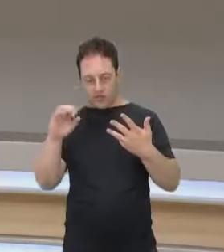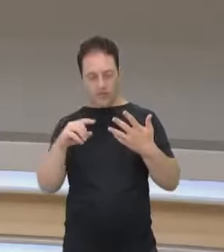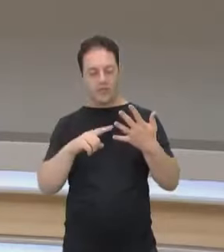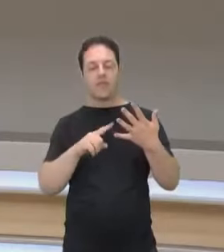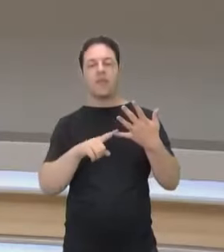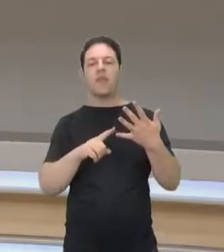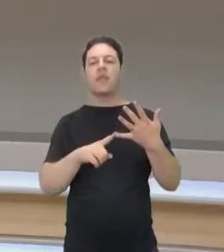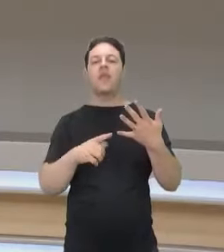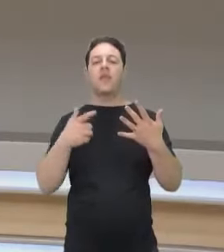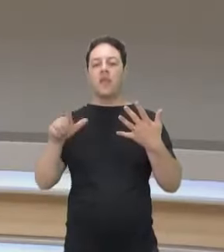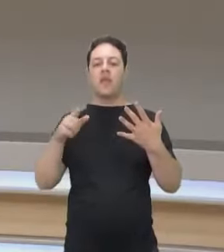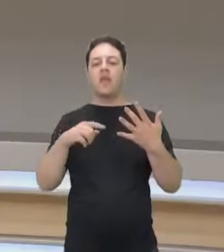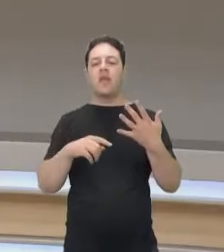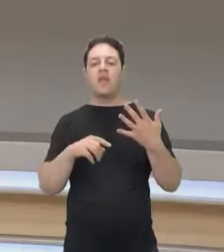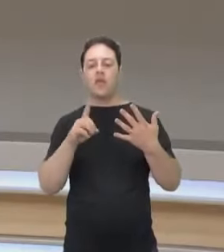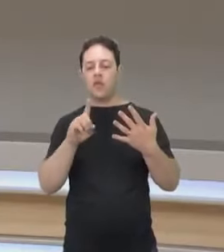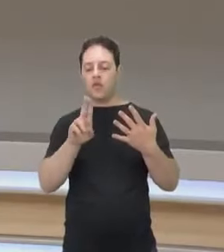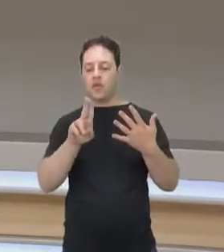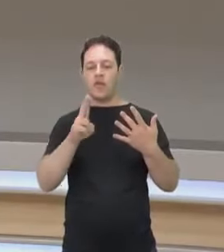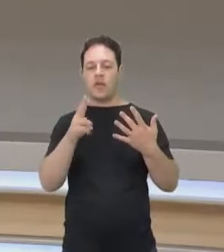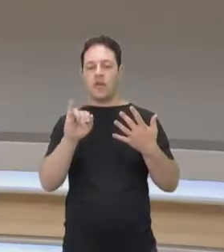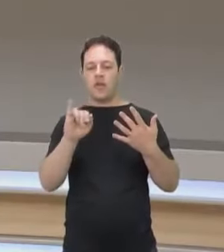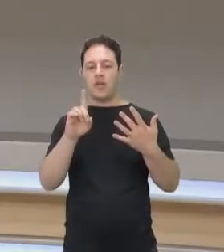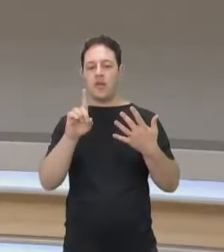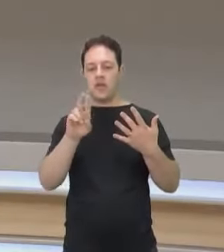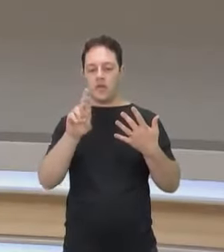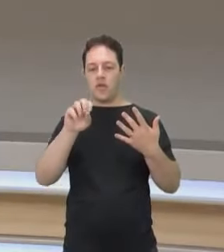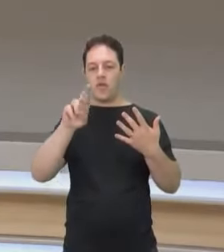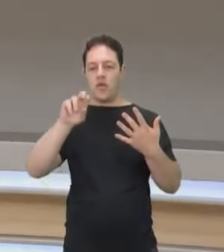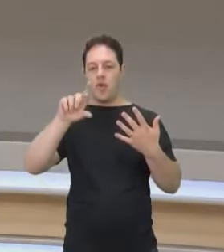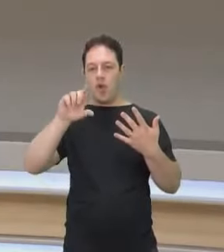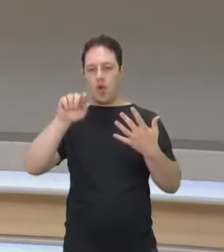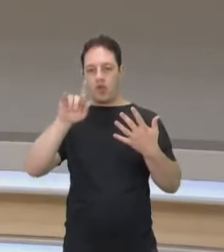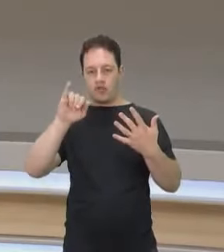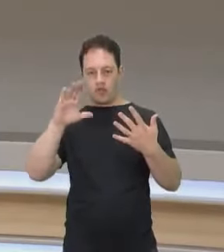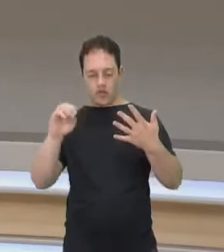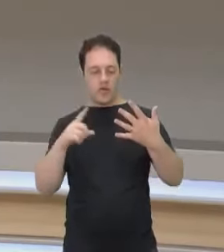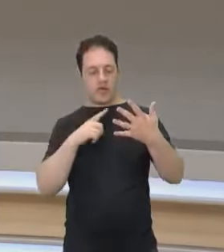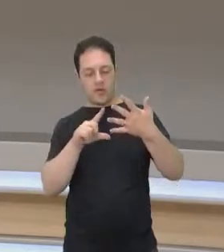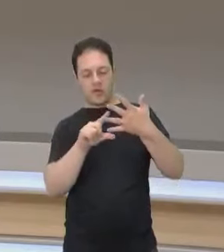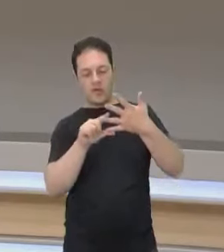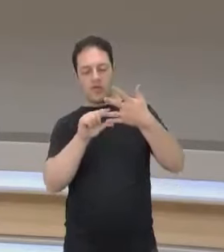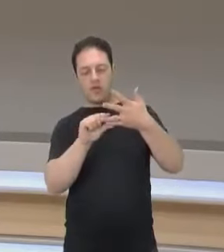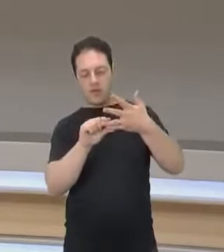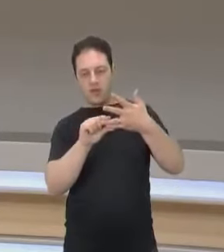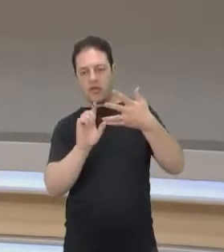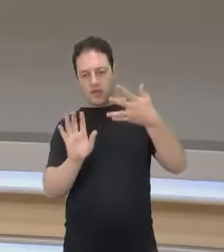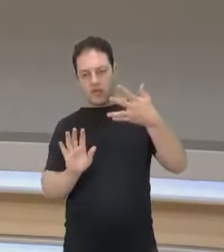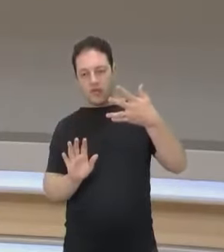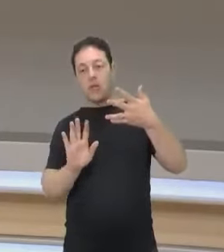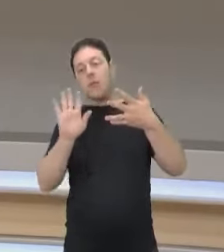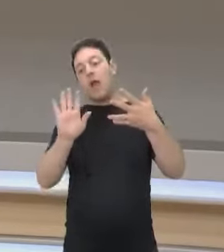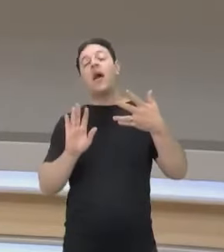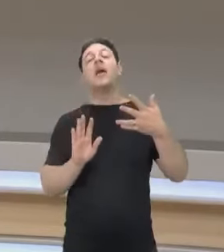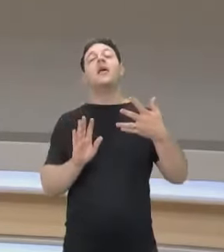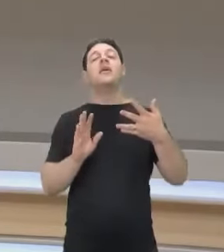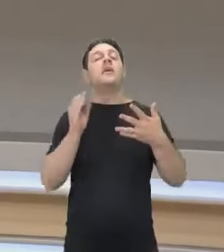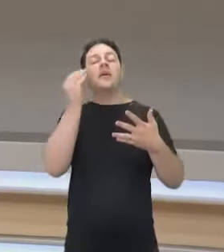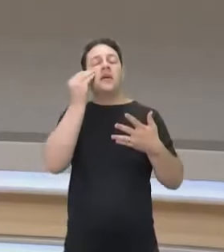numa única trilha o meteorológico e hidrológico porque eles estão muito relacionados. Legal. Né? Tá. Mas, só